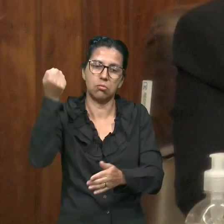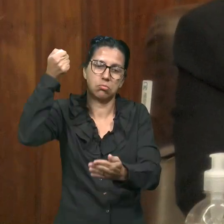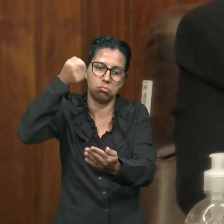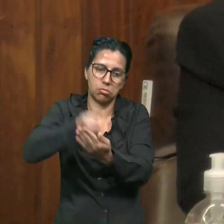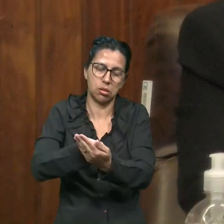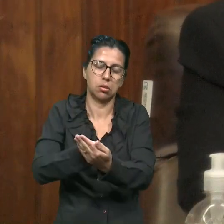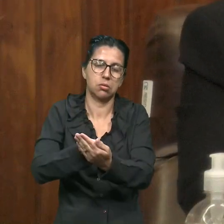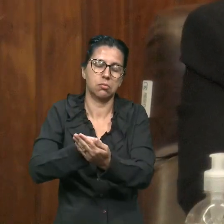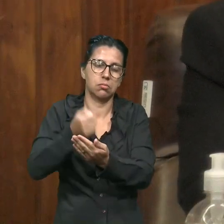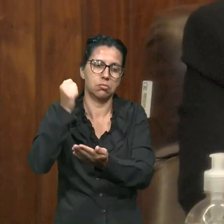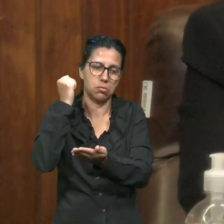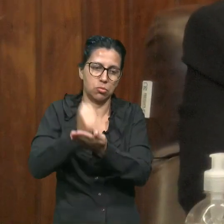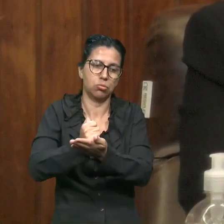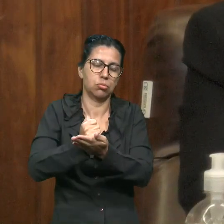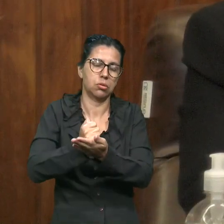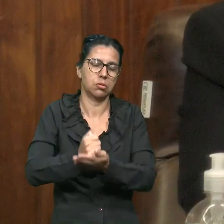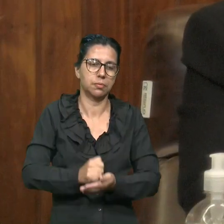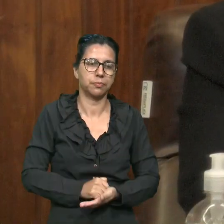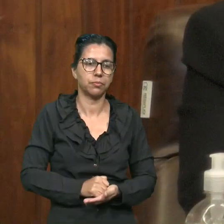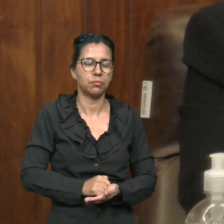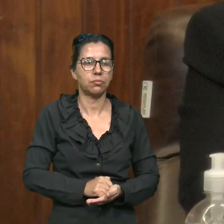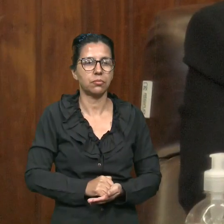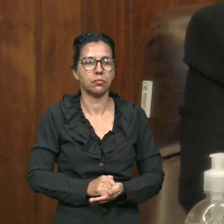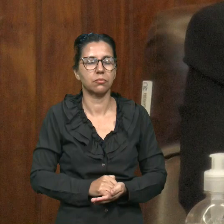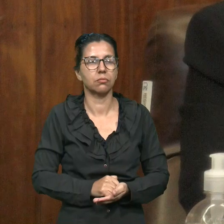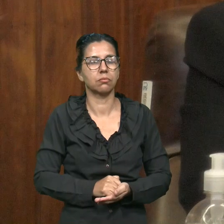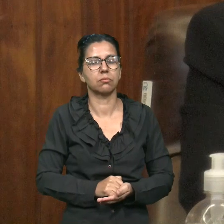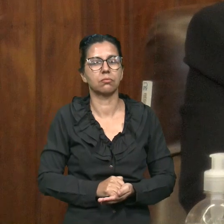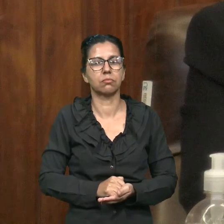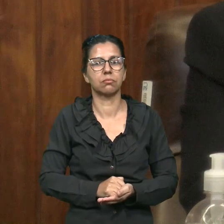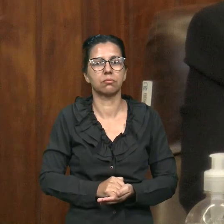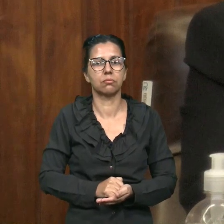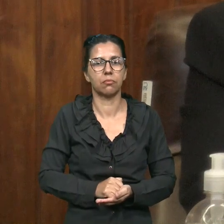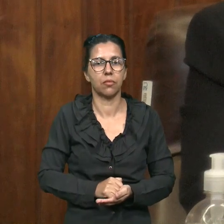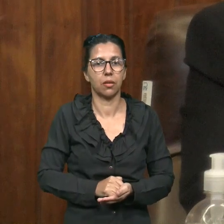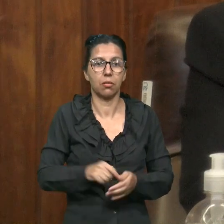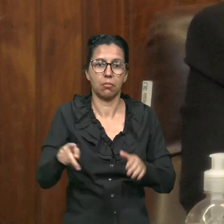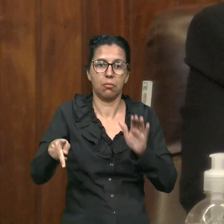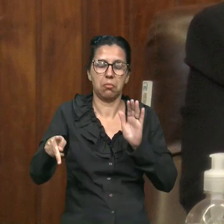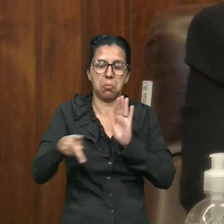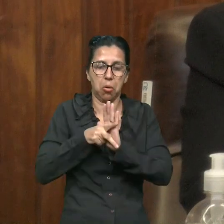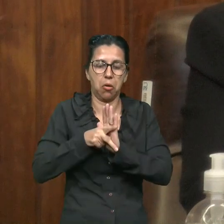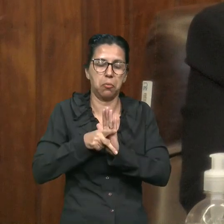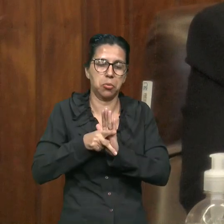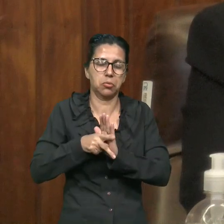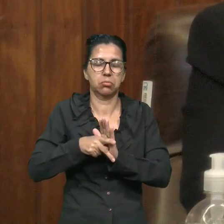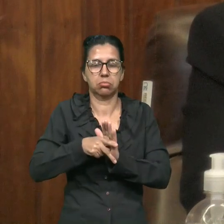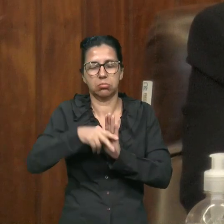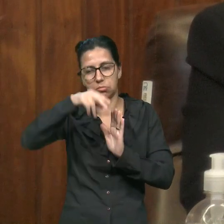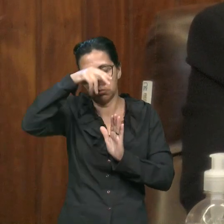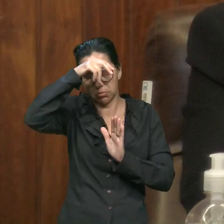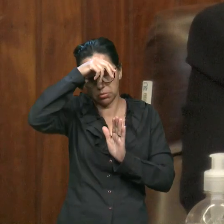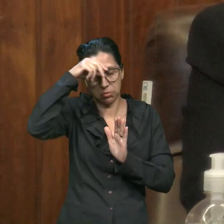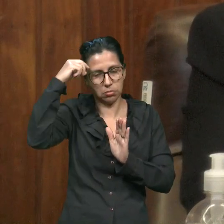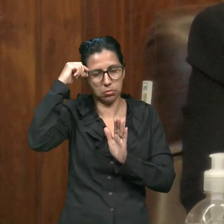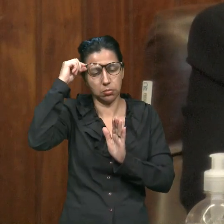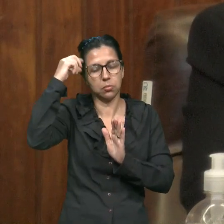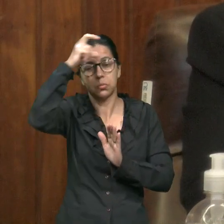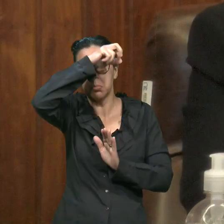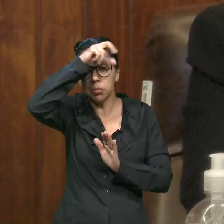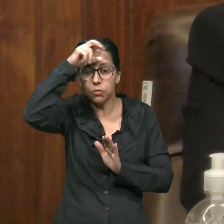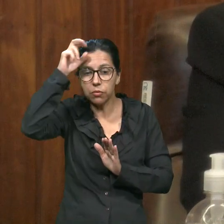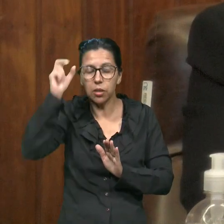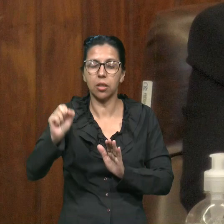Artigo 91. Patrocinar, direto ou indiretamente, interesse privado perante a administração, dando causar